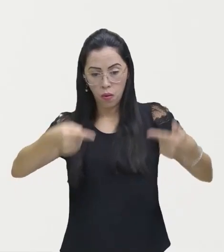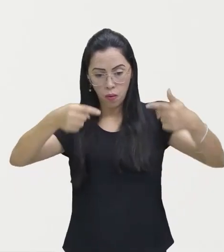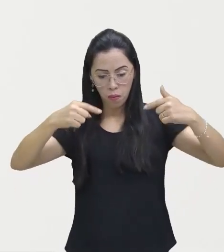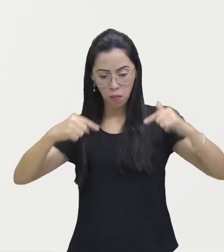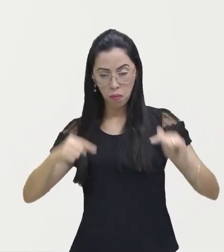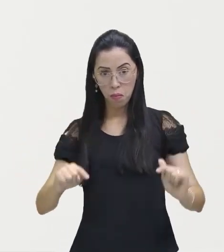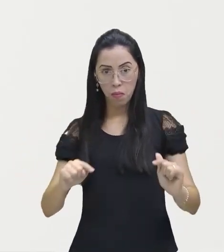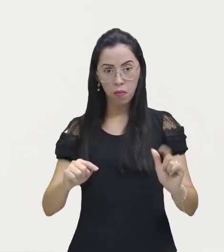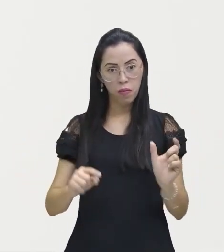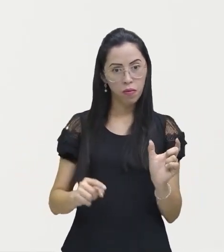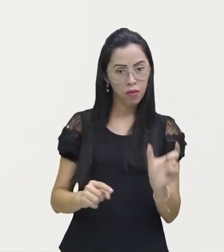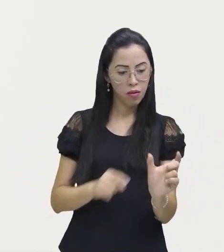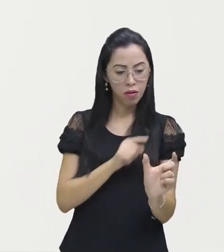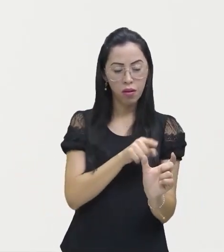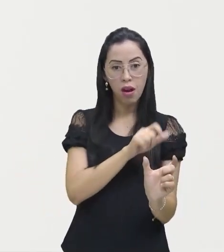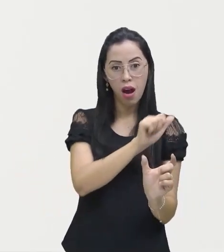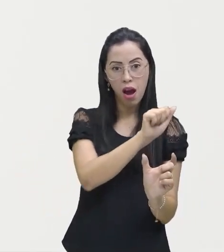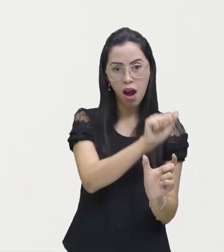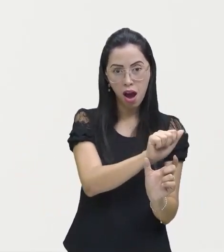assim.